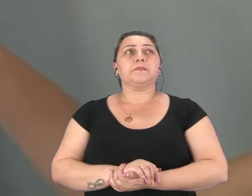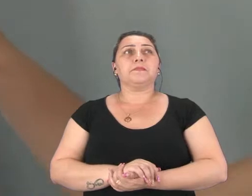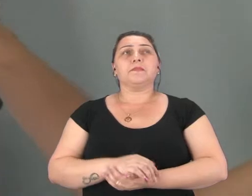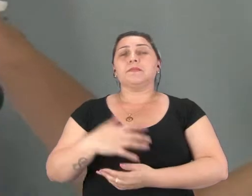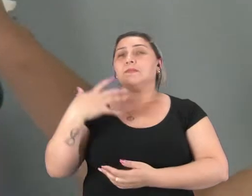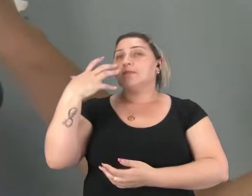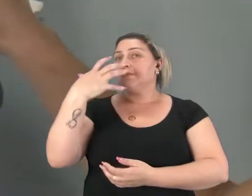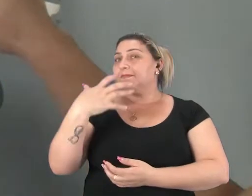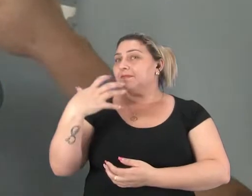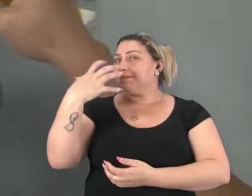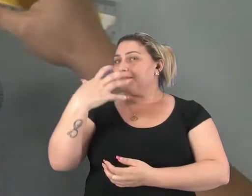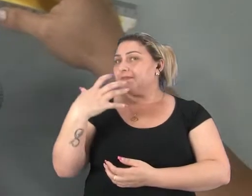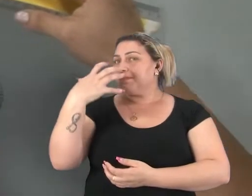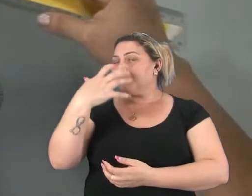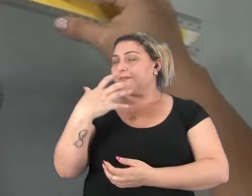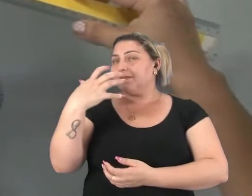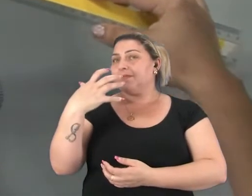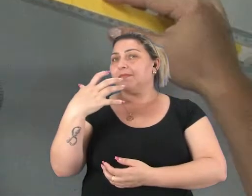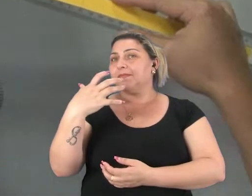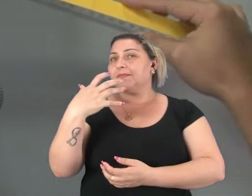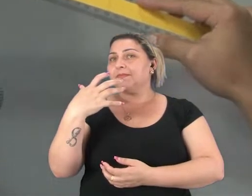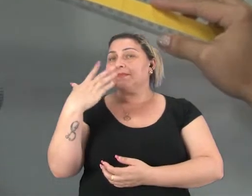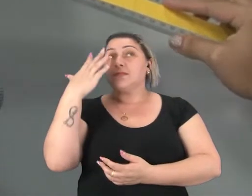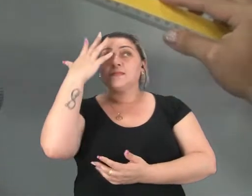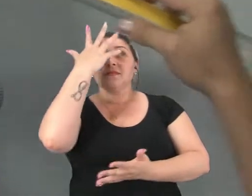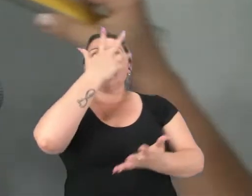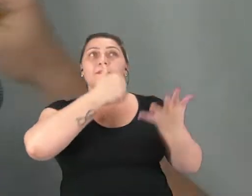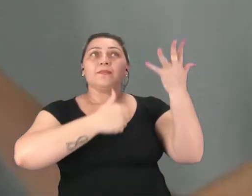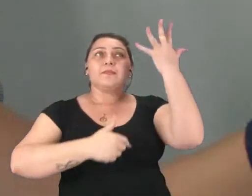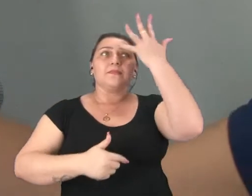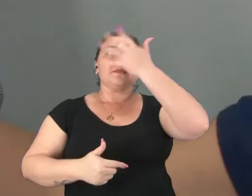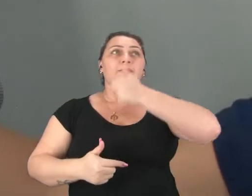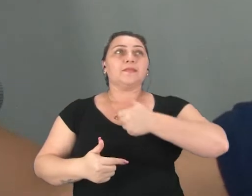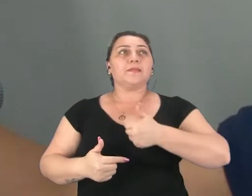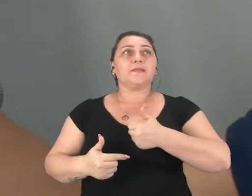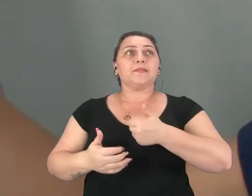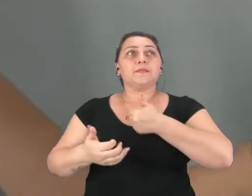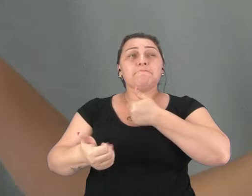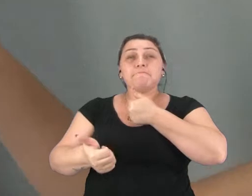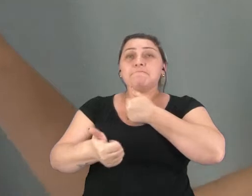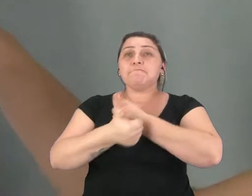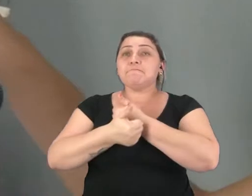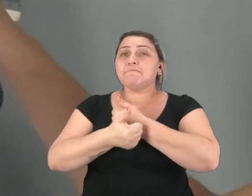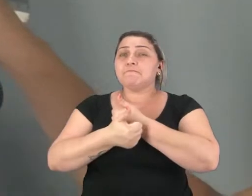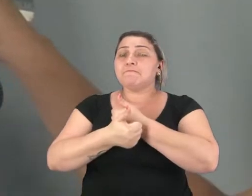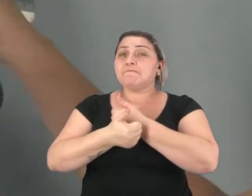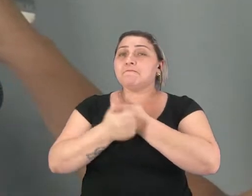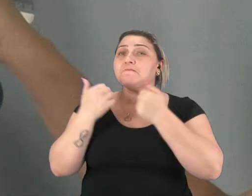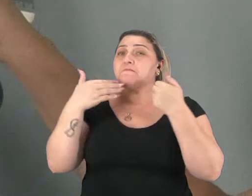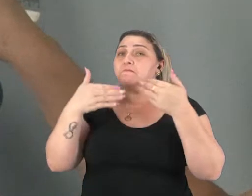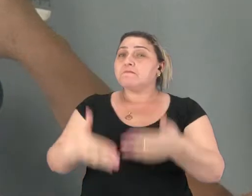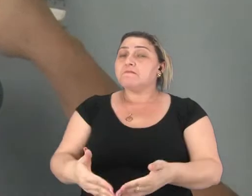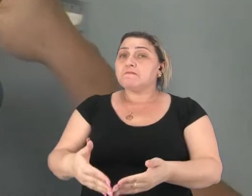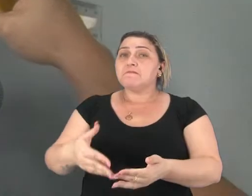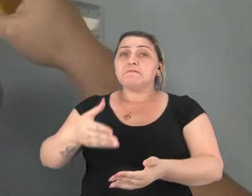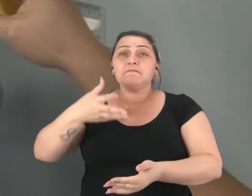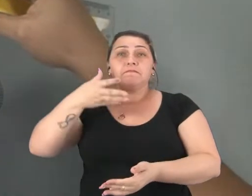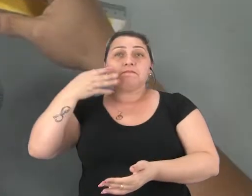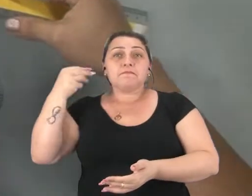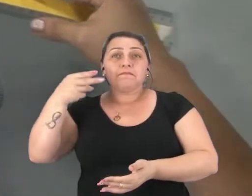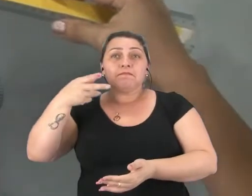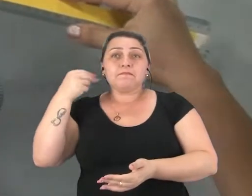Estava encantado com tantas belezas quando se aproximou um gato.